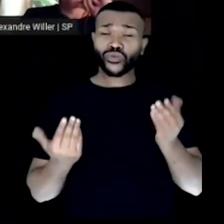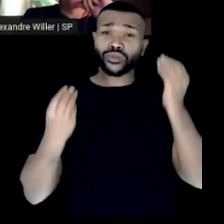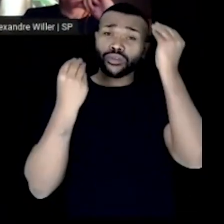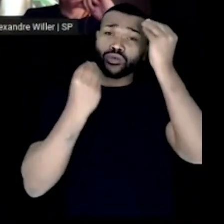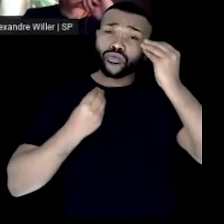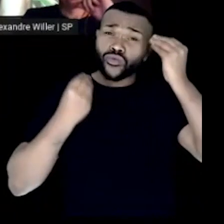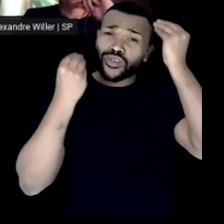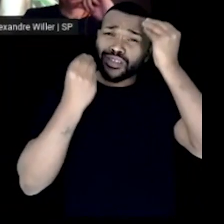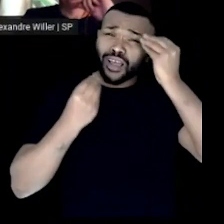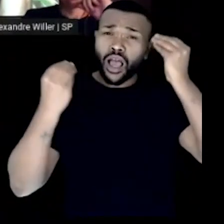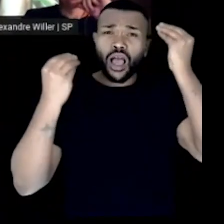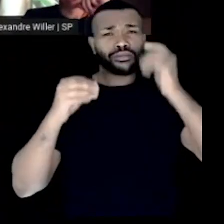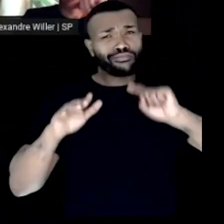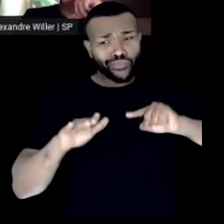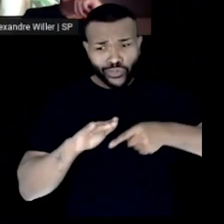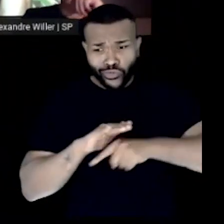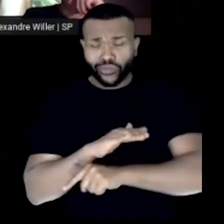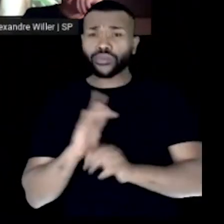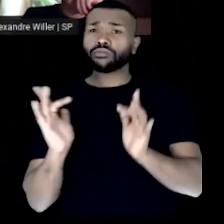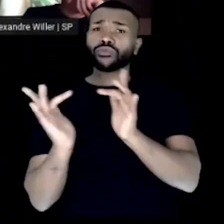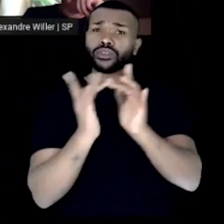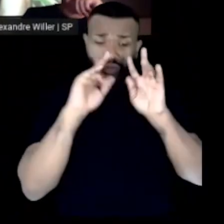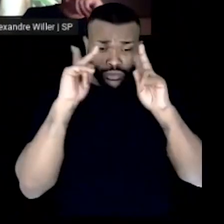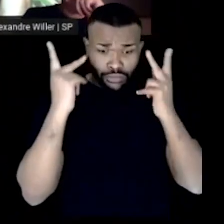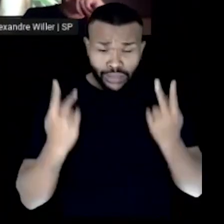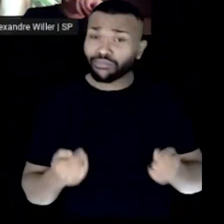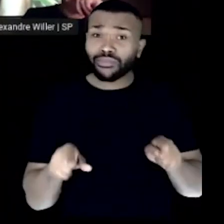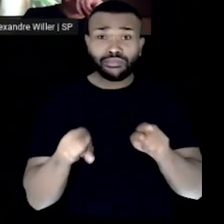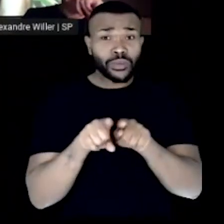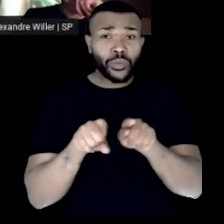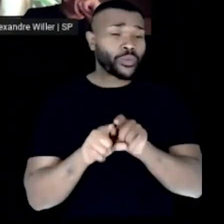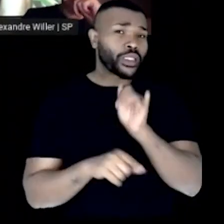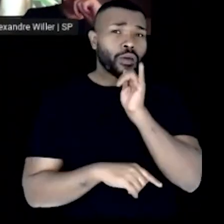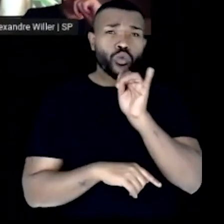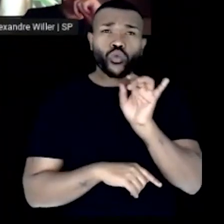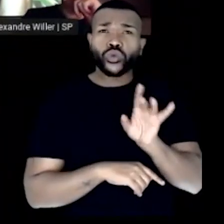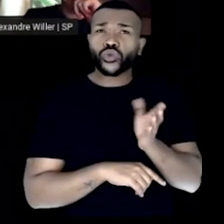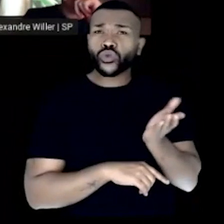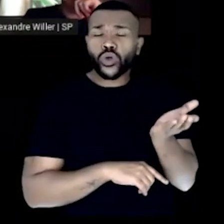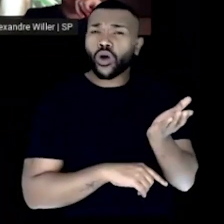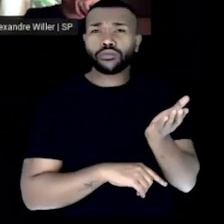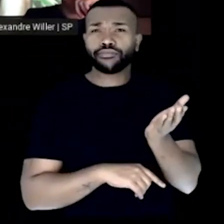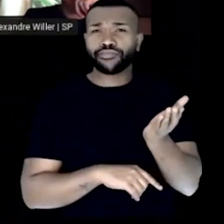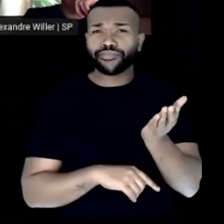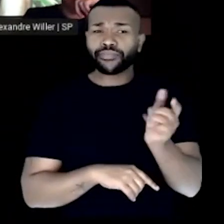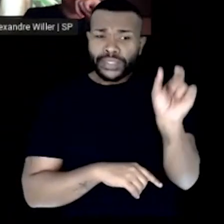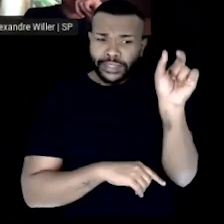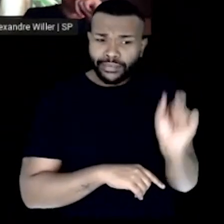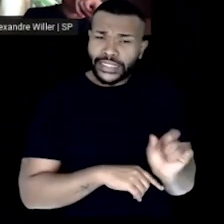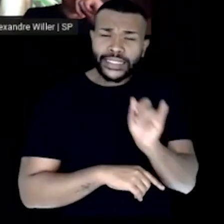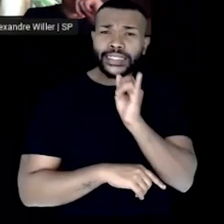né? A sexualidade é muito complexa e as relações humanas mais ainda. Então não é só uma questão assim